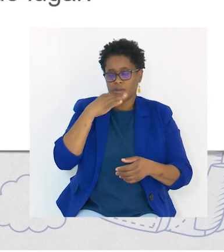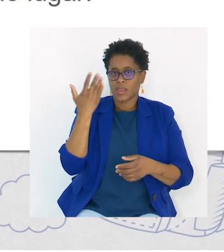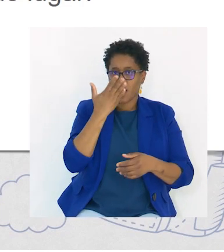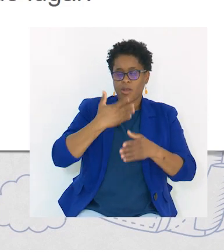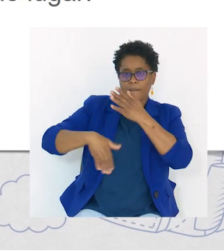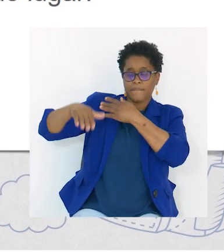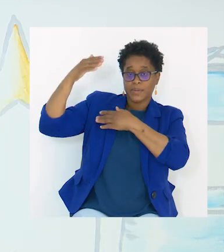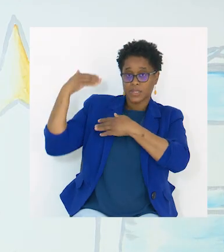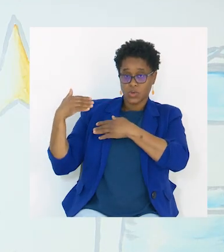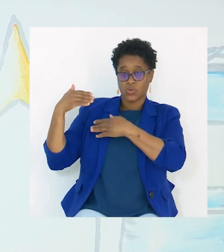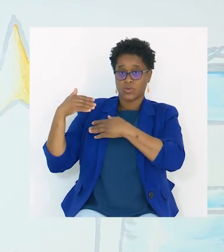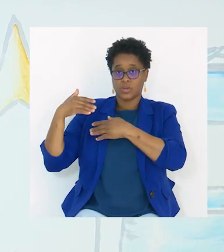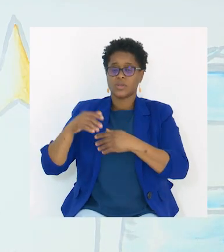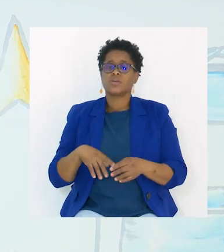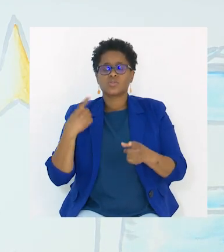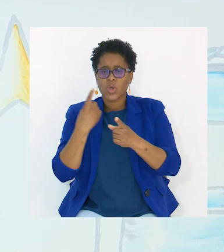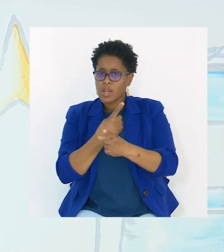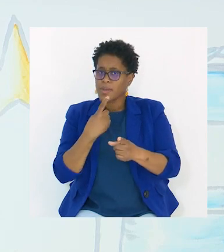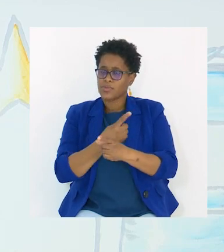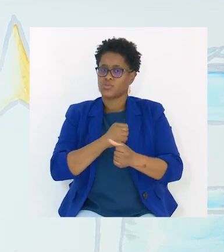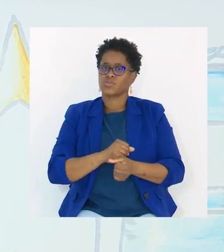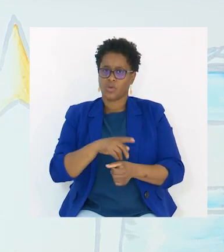aula anterior, são elementos